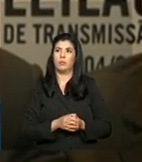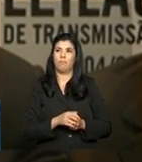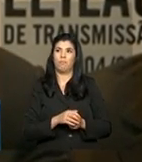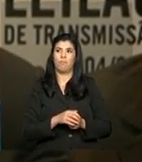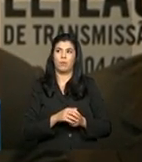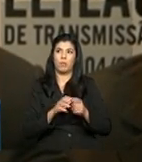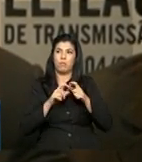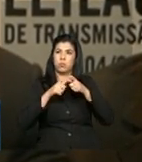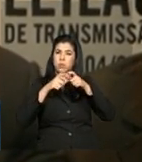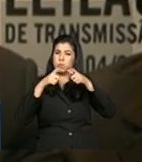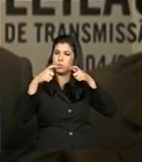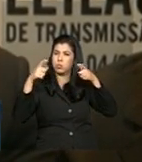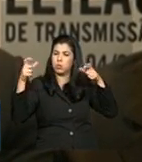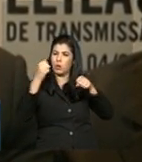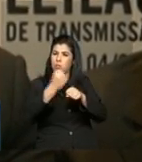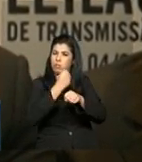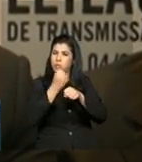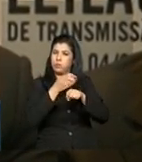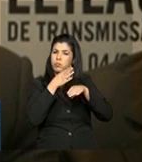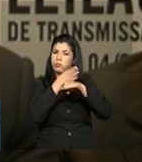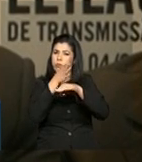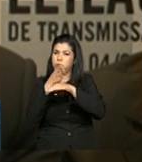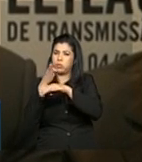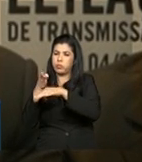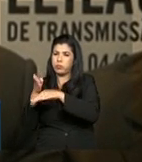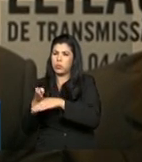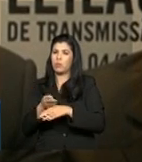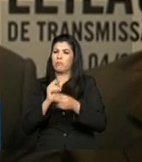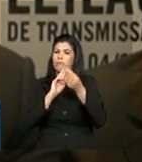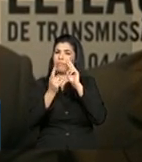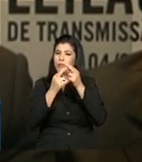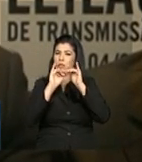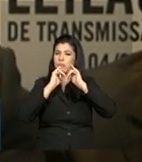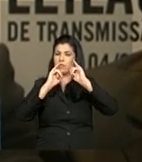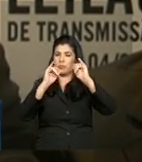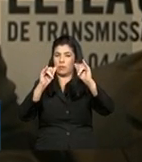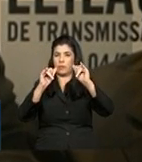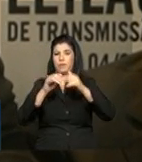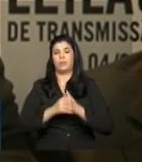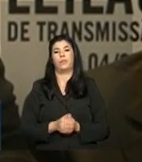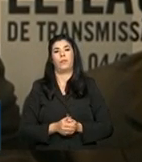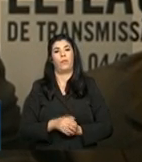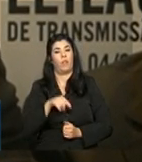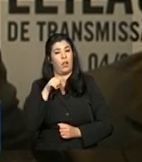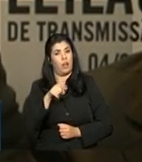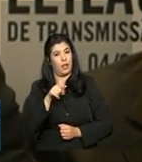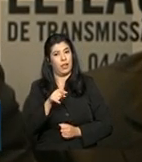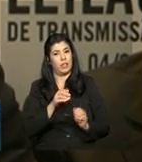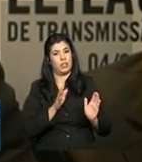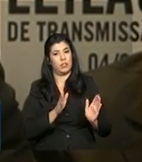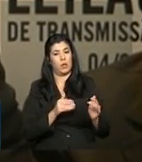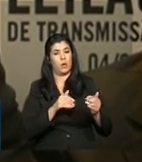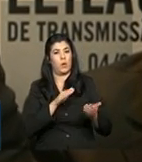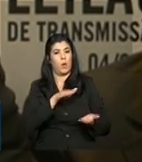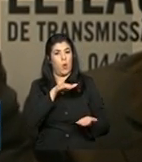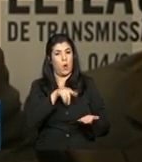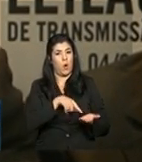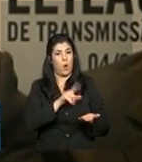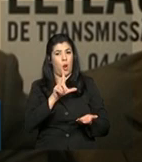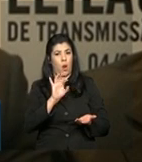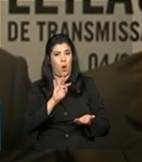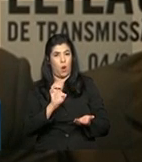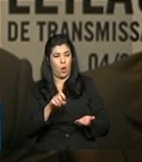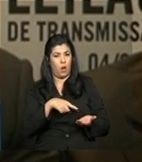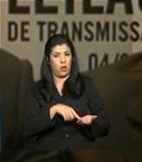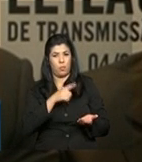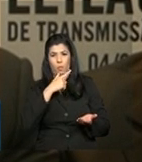de obras de investimento aí para o segmento de transmissão. Esses lotes que deram vazios, nós podemos observar o seguinte: